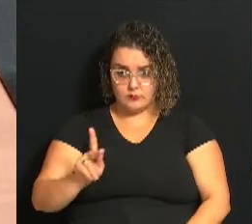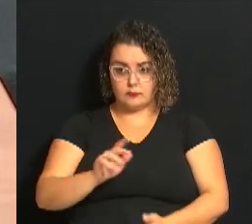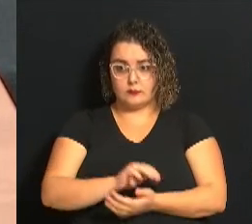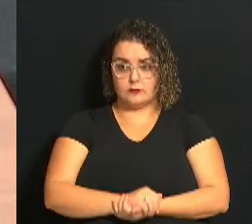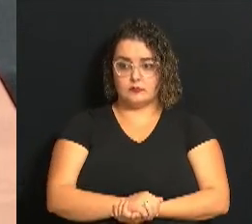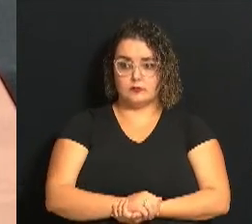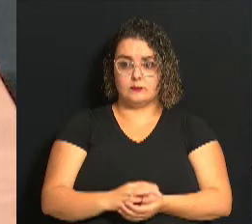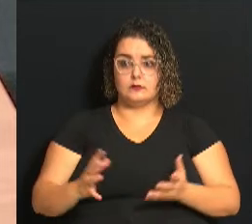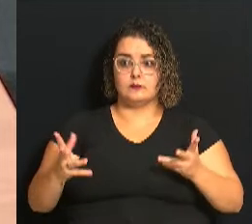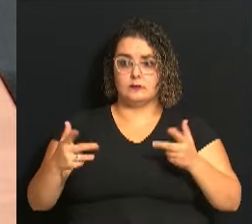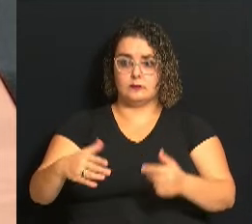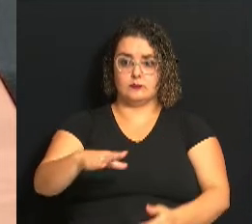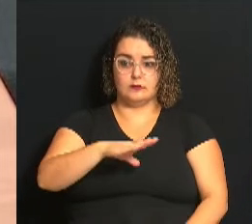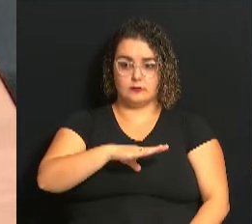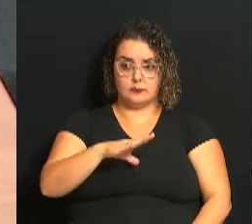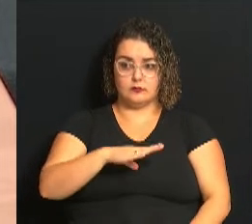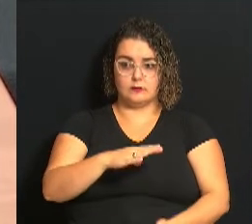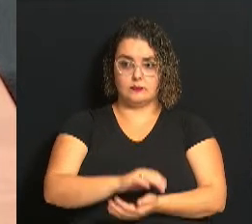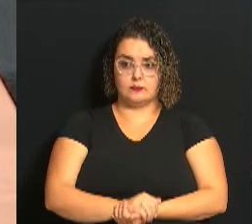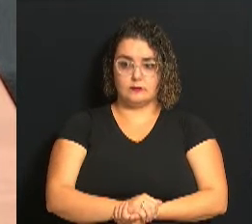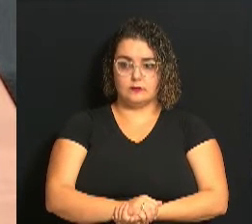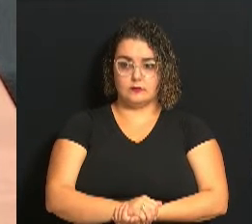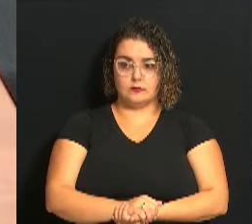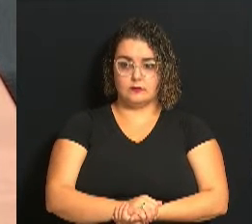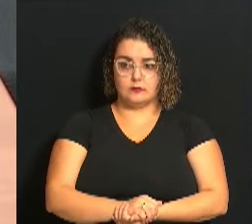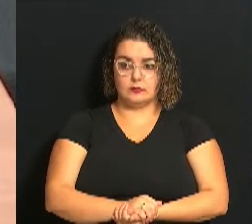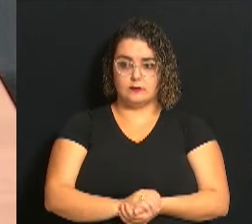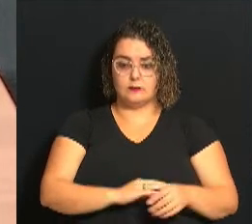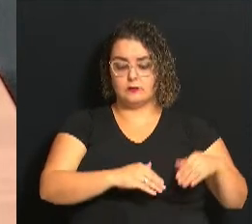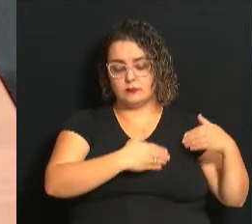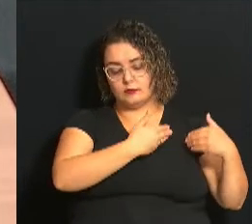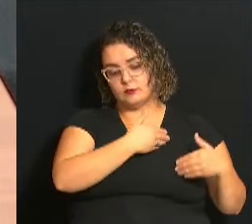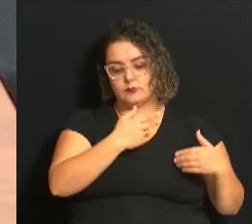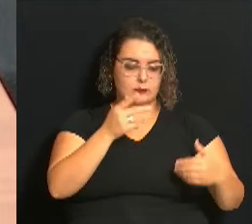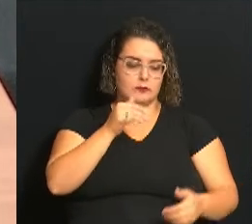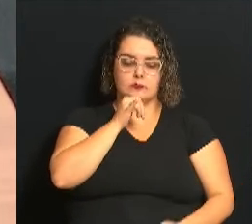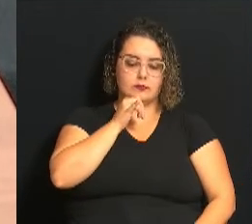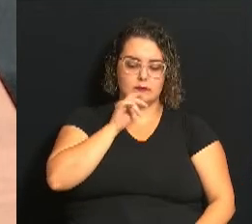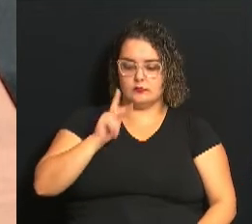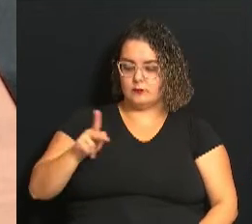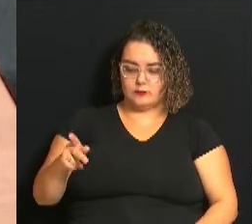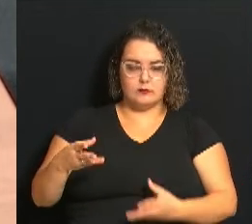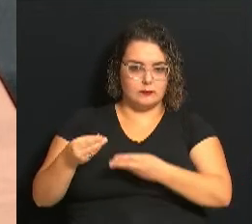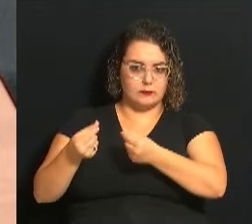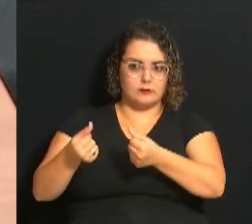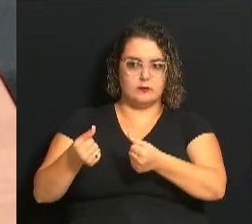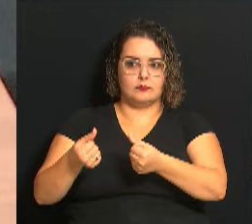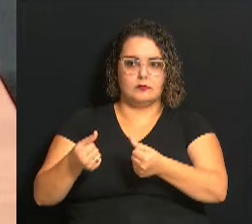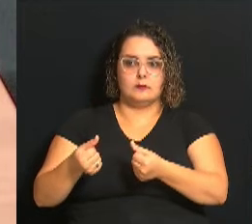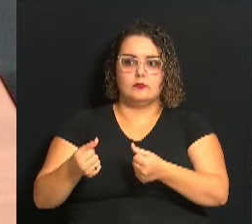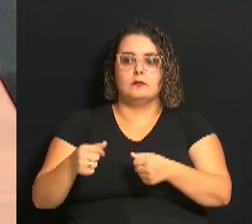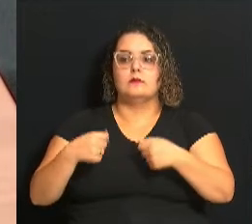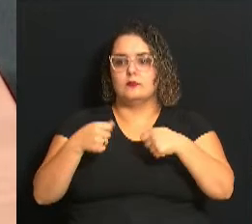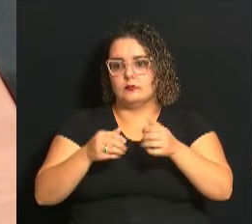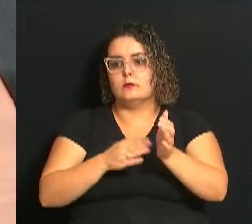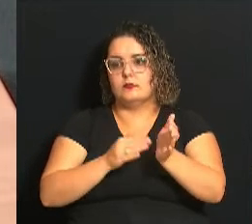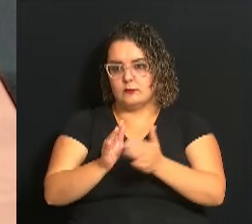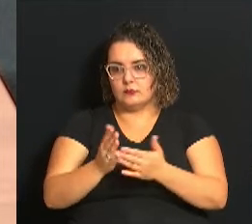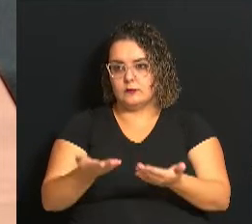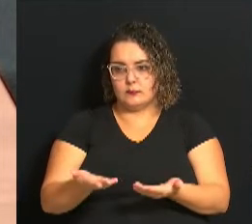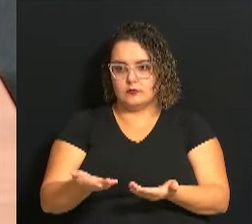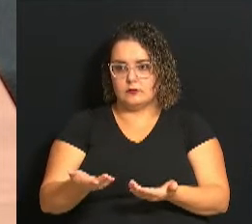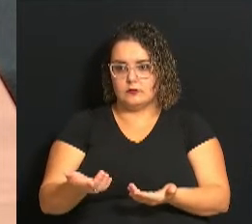cidade participa. O servidor de carreira, um professor qualificado, ele também tem que participar desse... Não tem